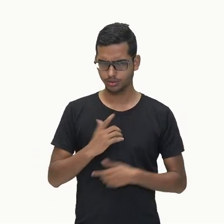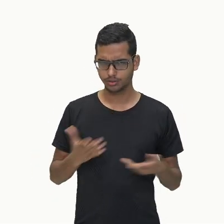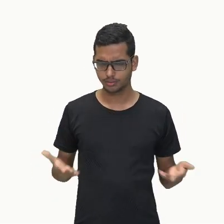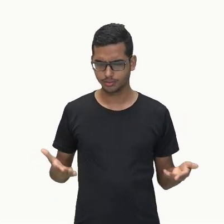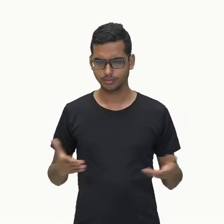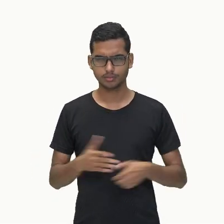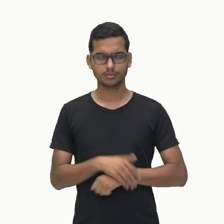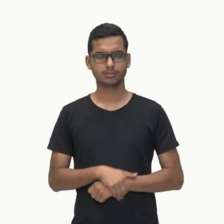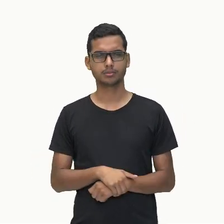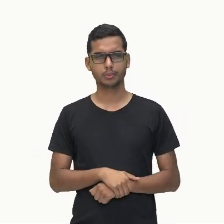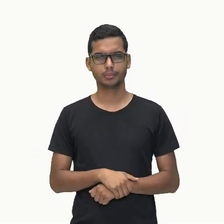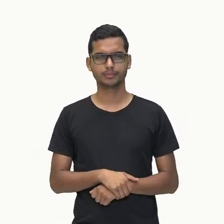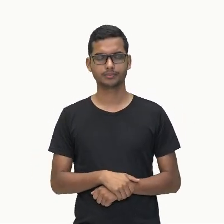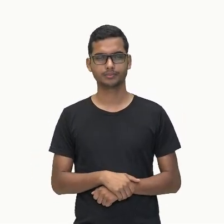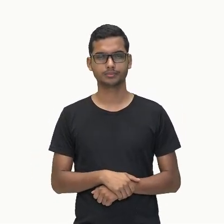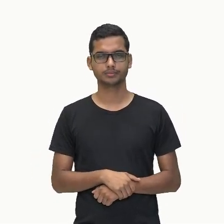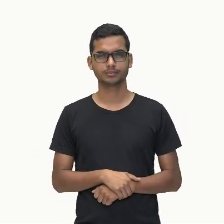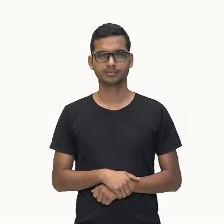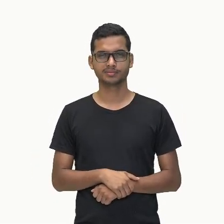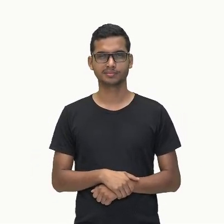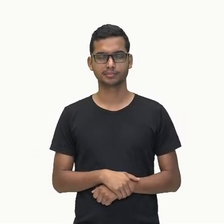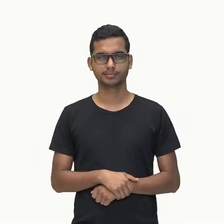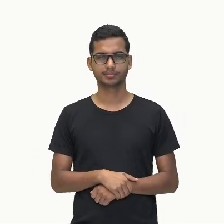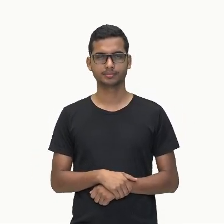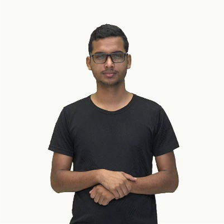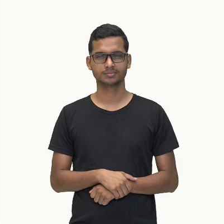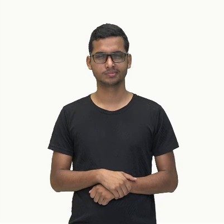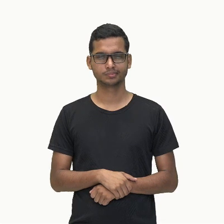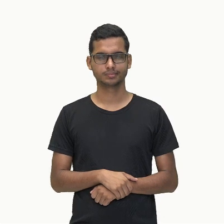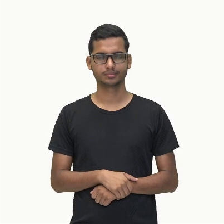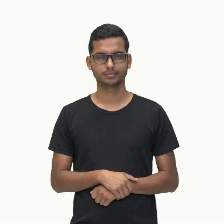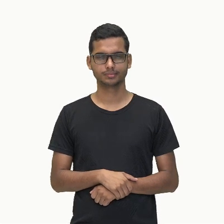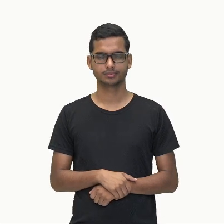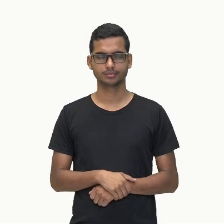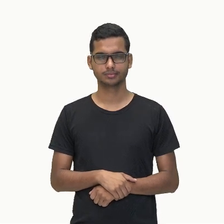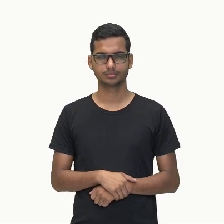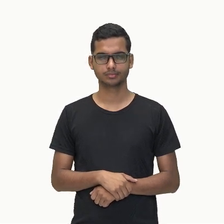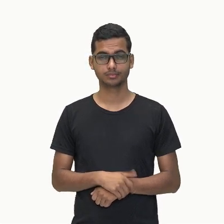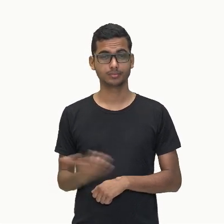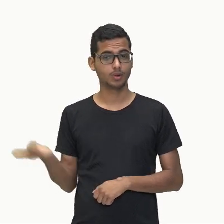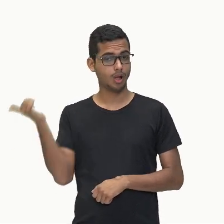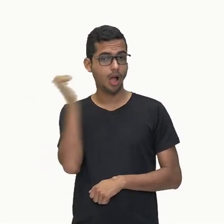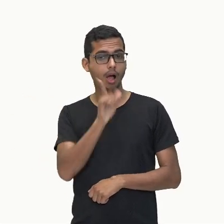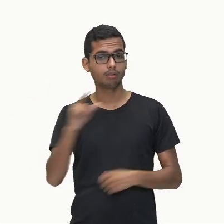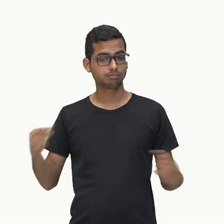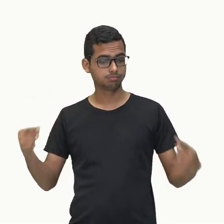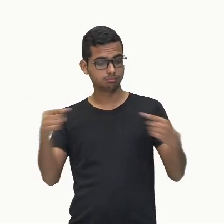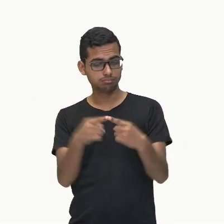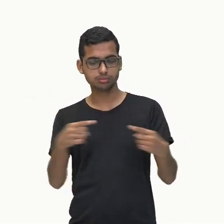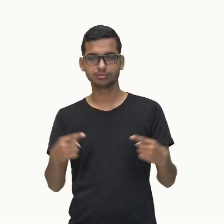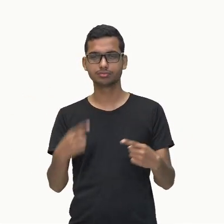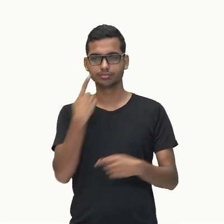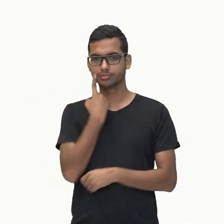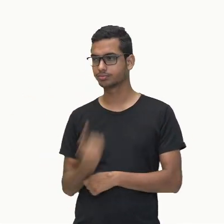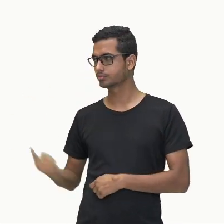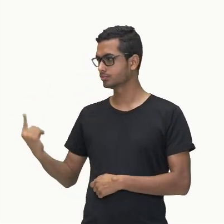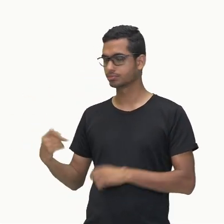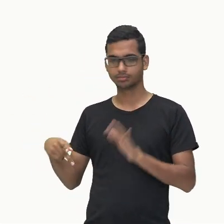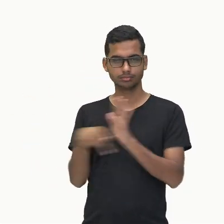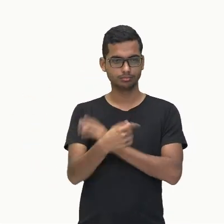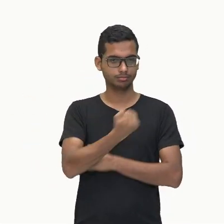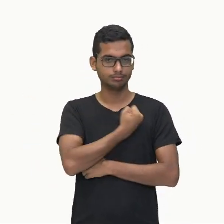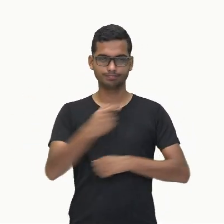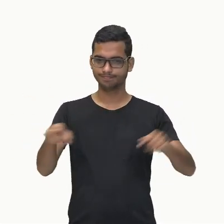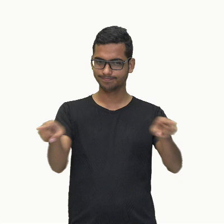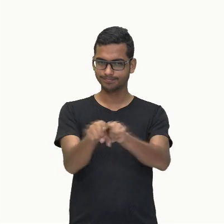Temos 2 no conjunto B? Temos. Então, conseguimos fazer a correspondência também.